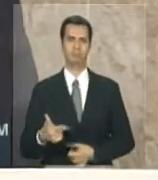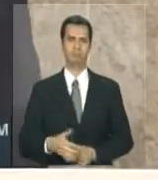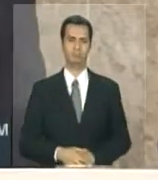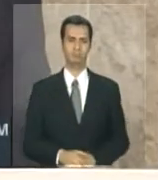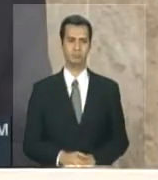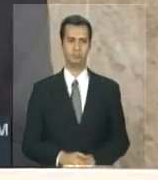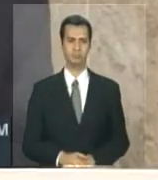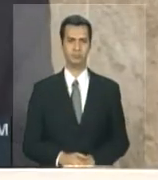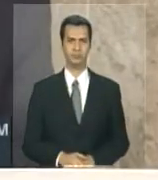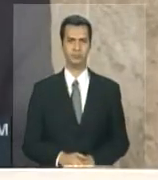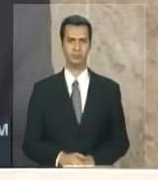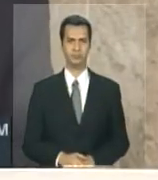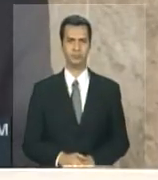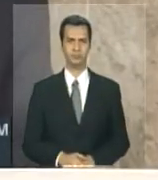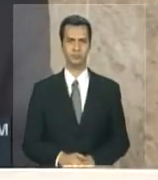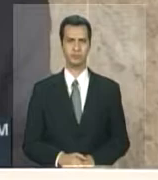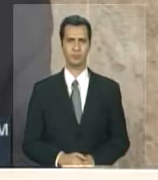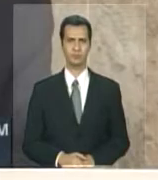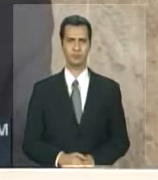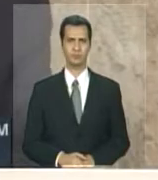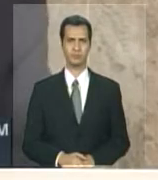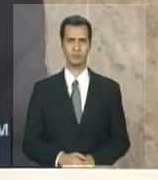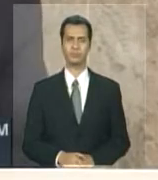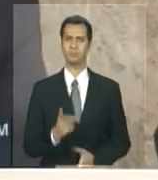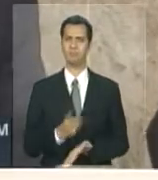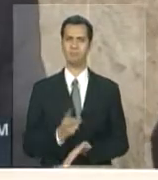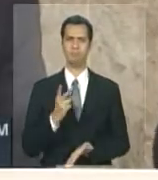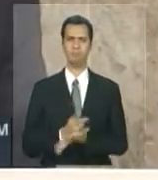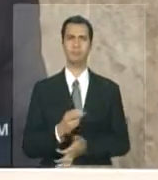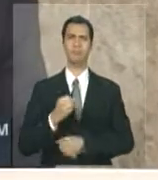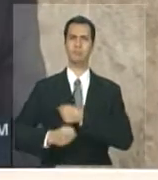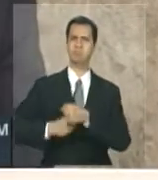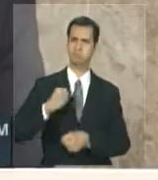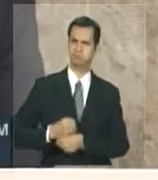Vem enfrentando situações como estas todos os anos,